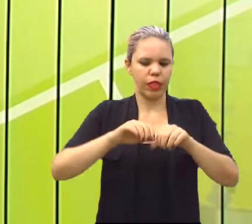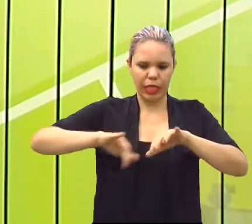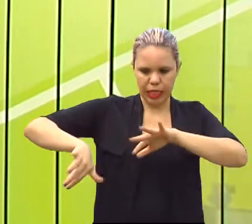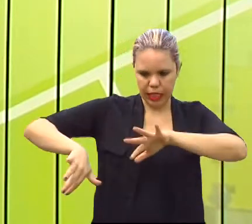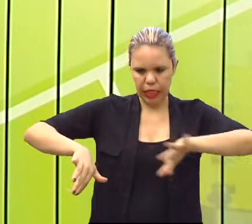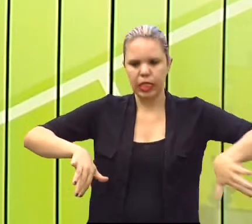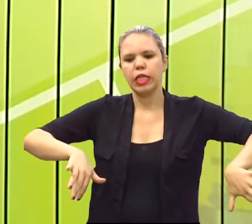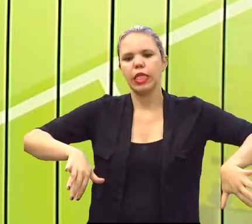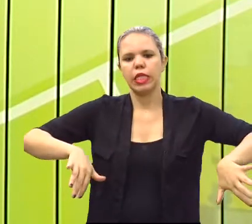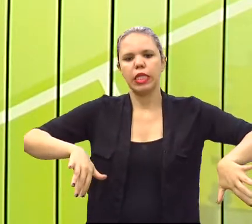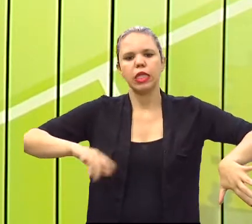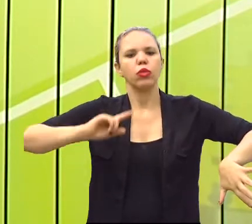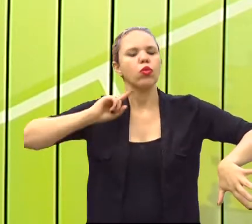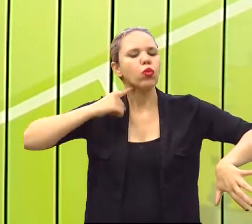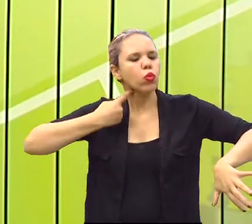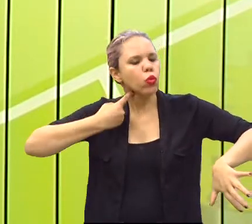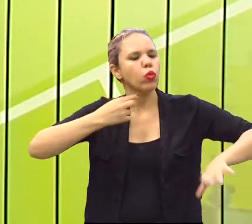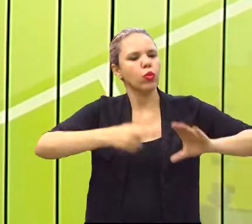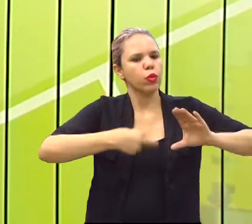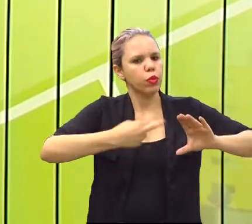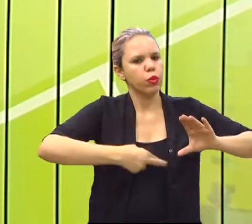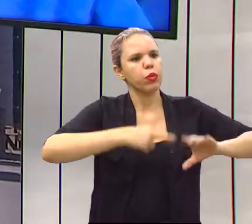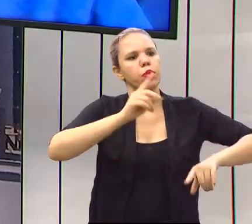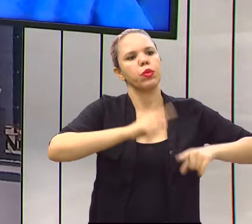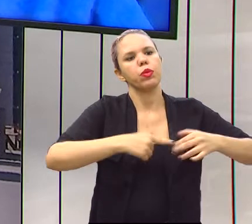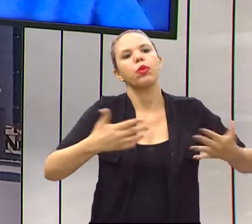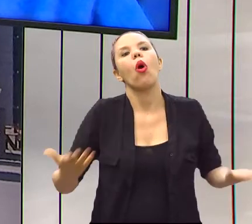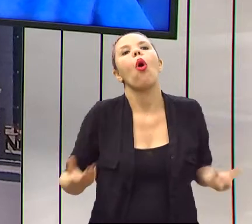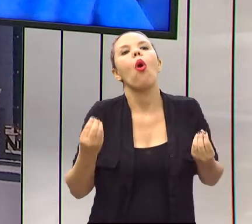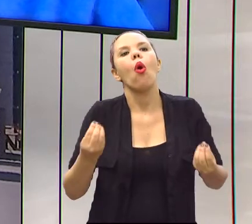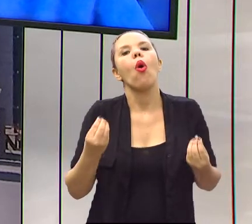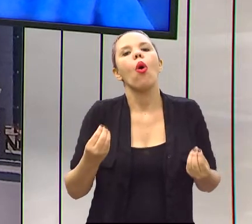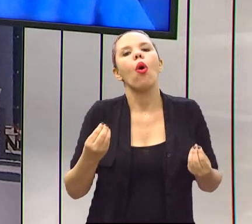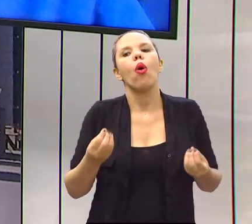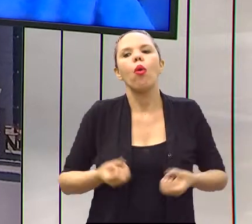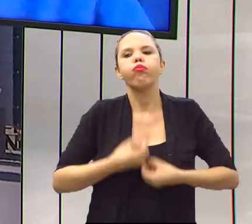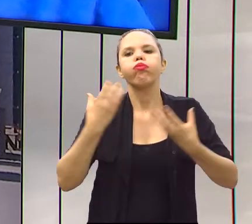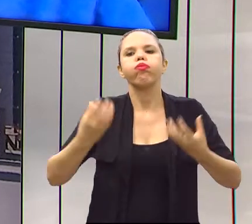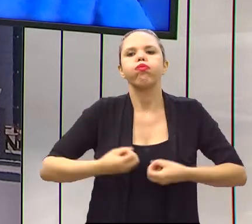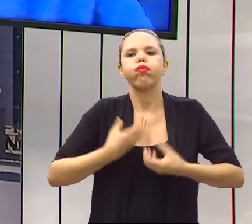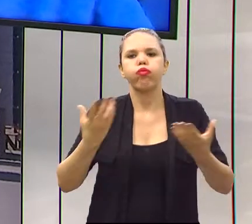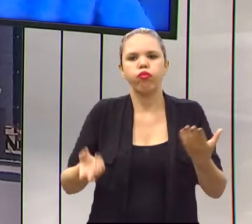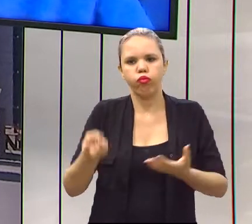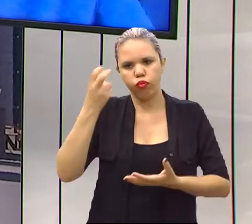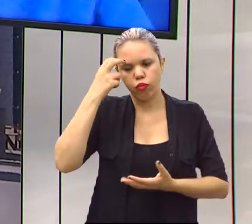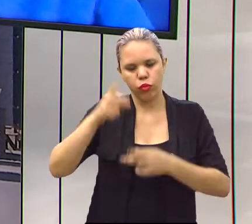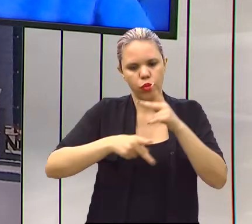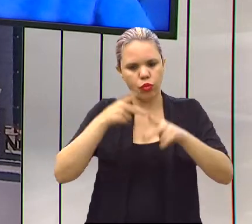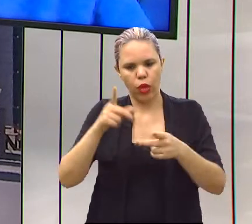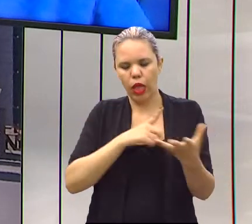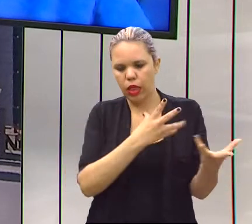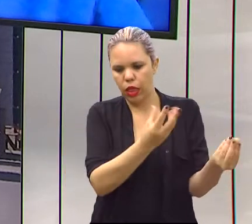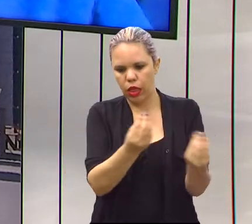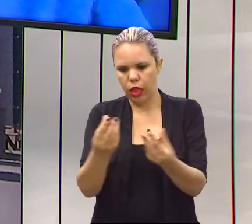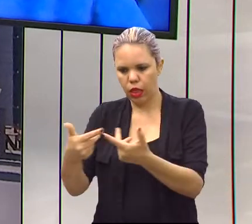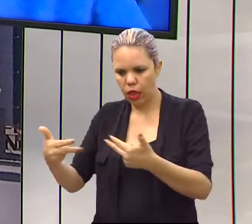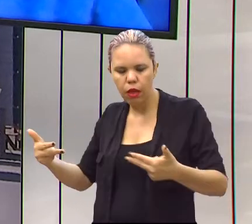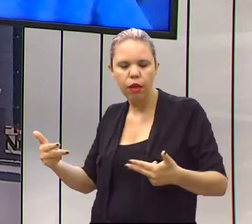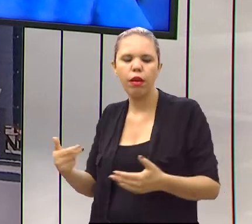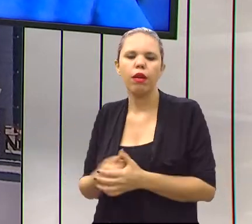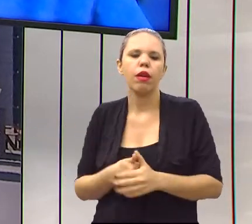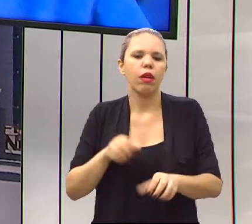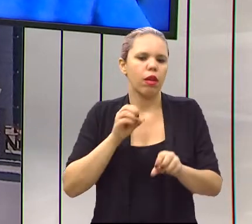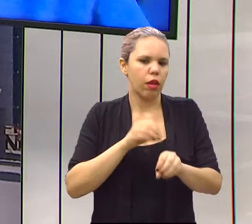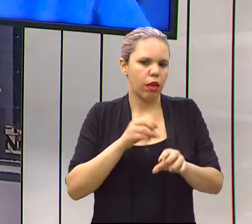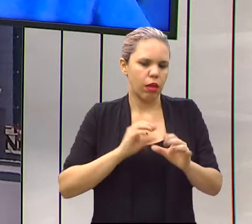a separação correta dos resíduos sólidos. Como que a gente pode então criar essa cultura? A gente tem bastante questões,